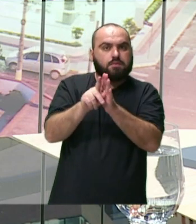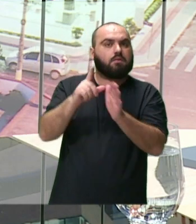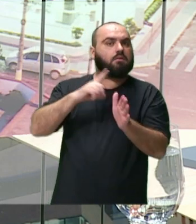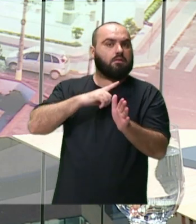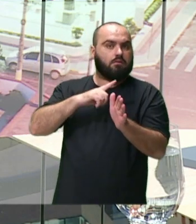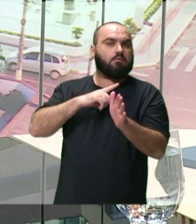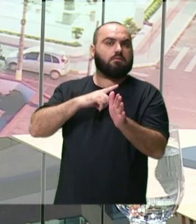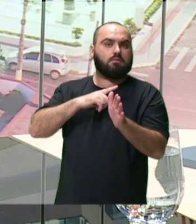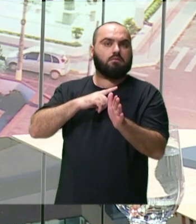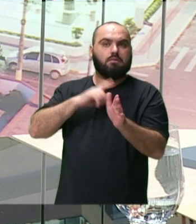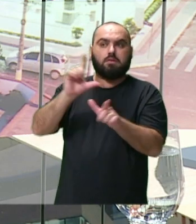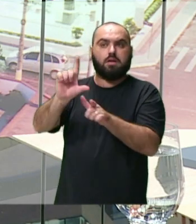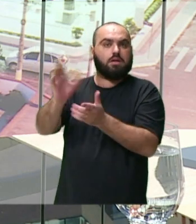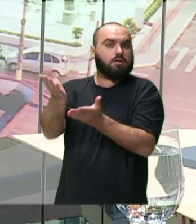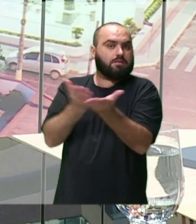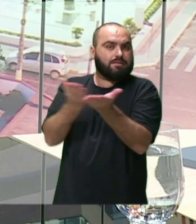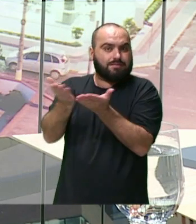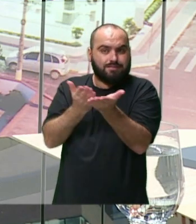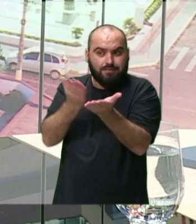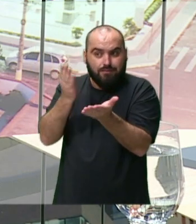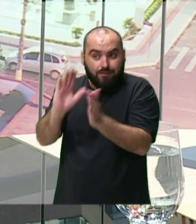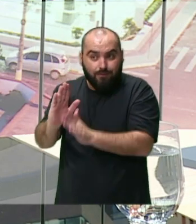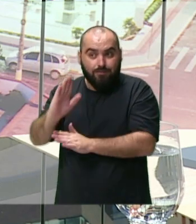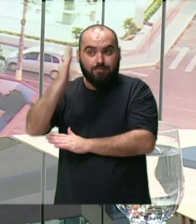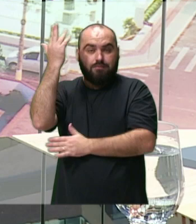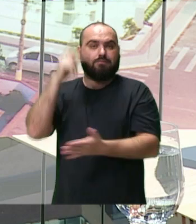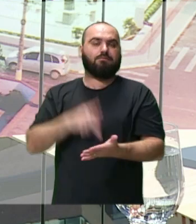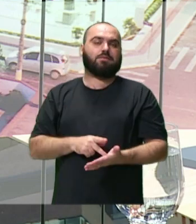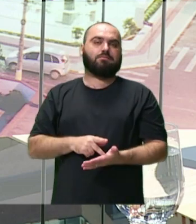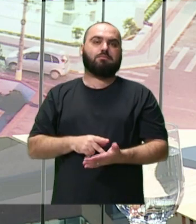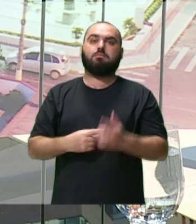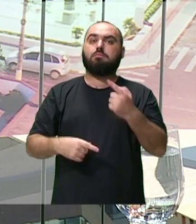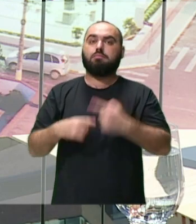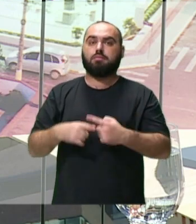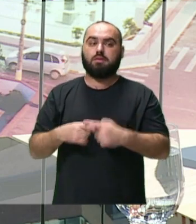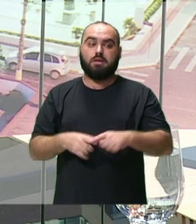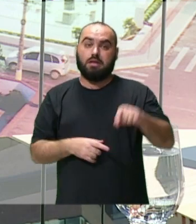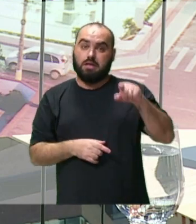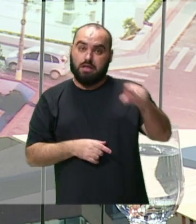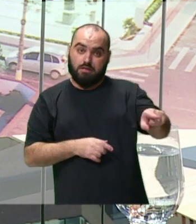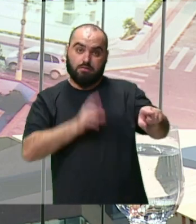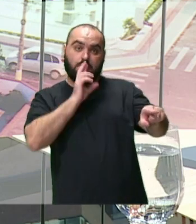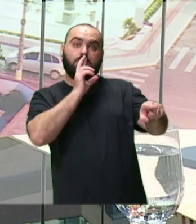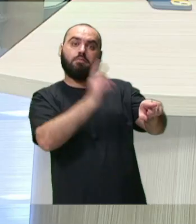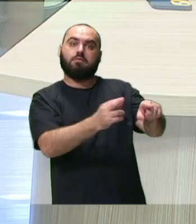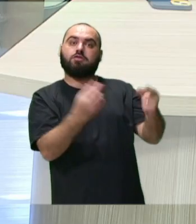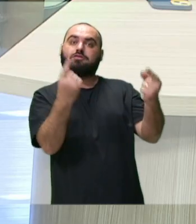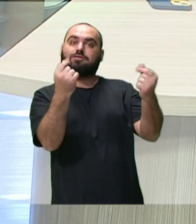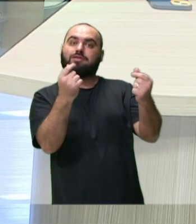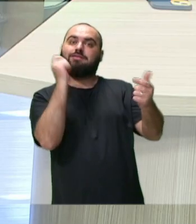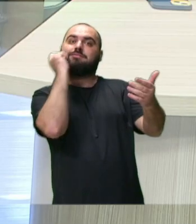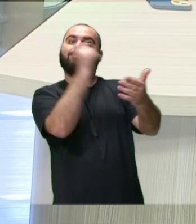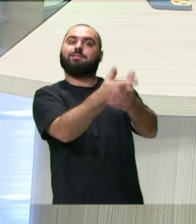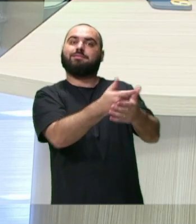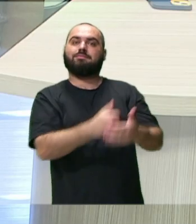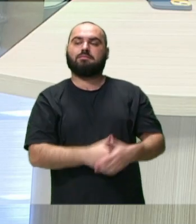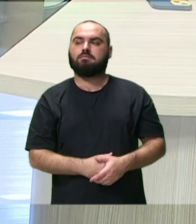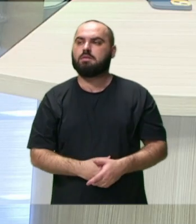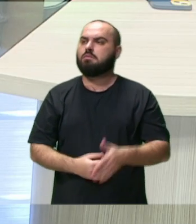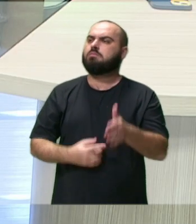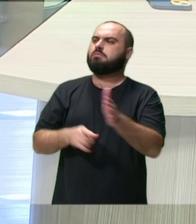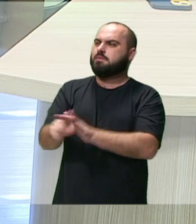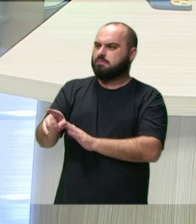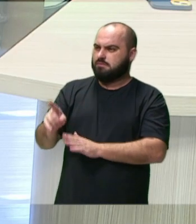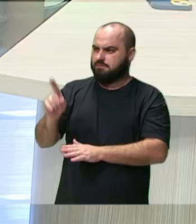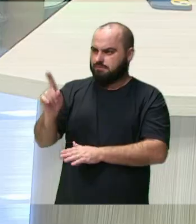processamento licitatório para que isso ocorresse, porque o resultado disso aí foi em dinheiro. E se tu perguntar para mim, Ana,